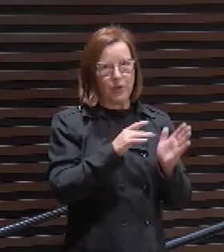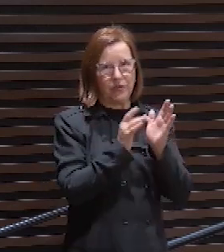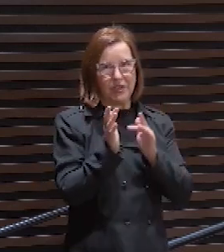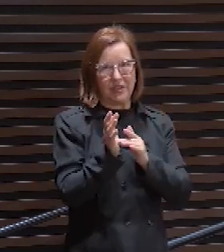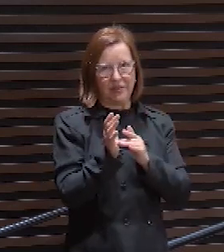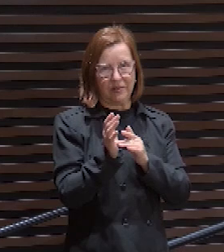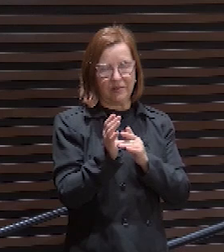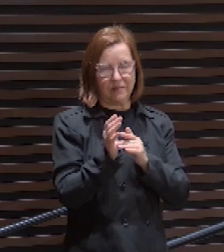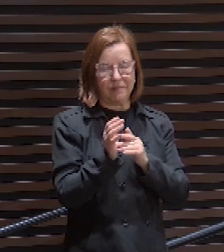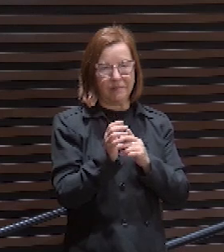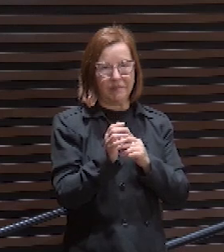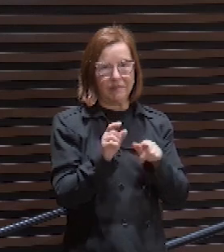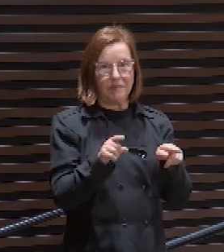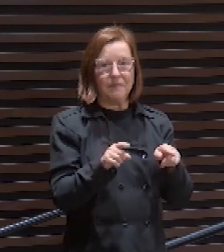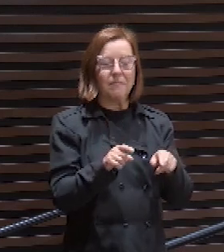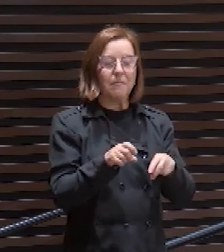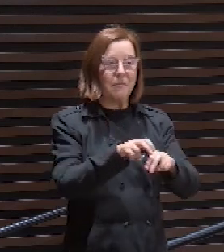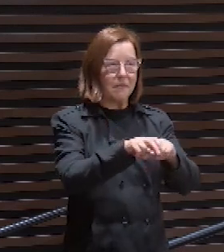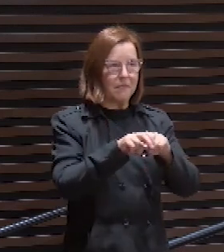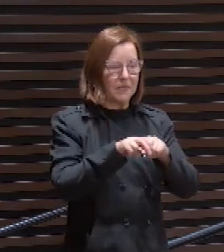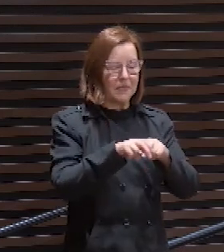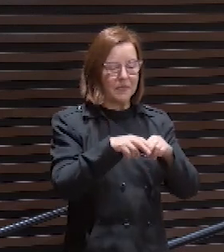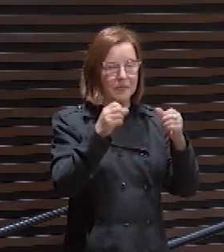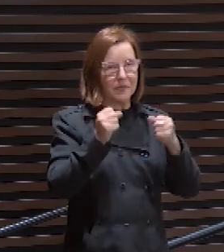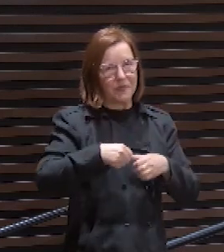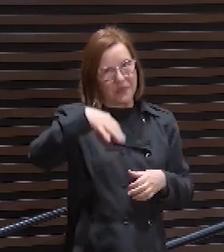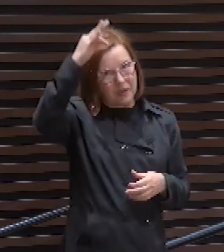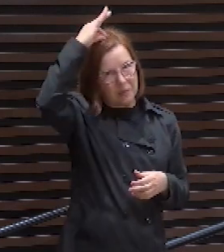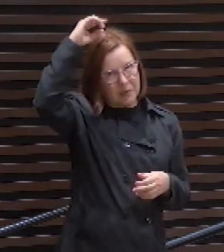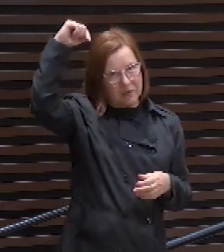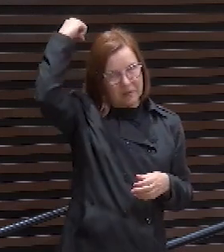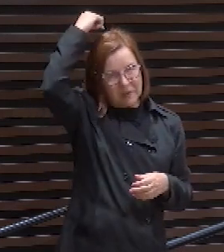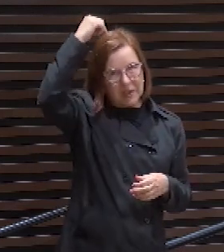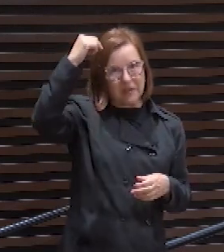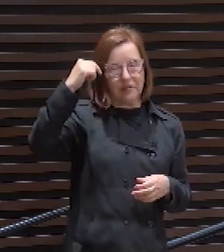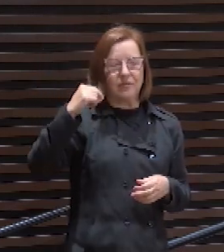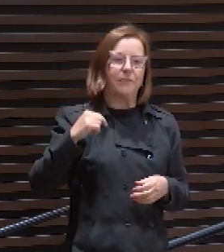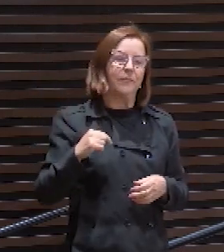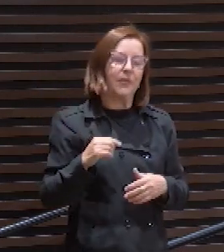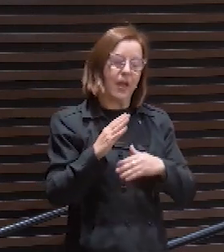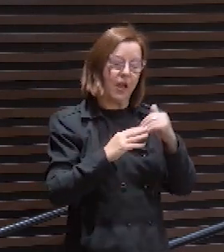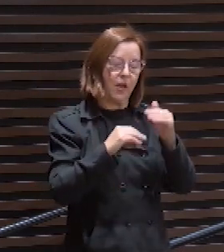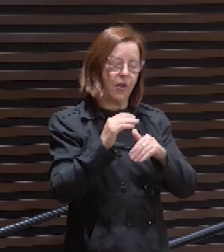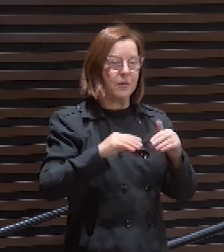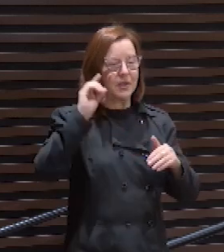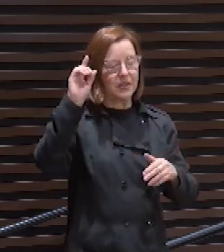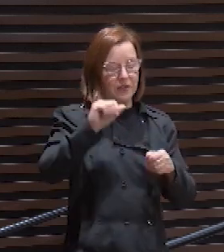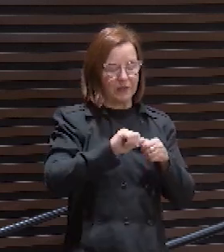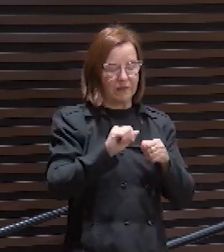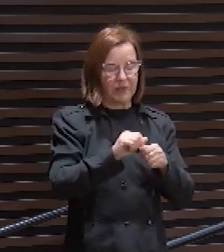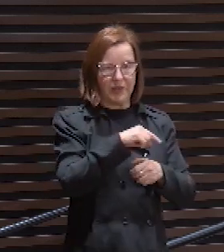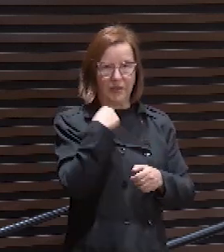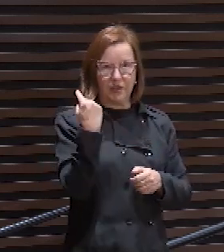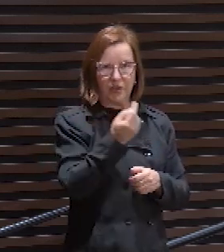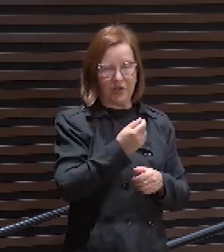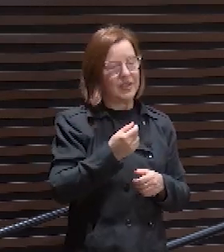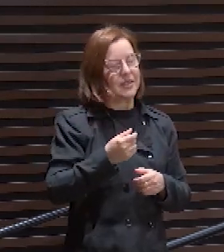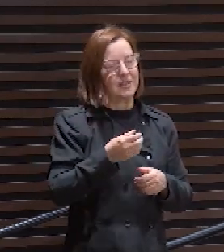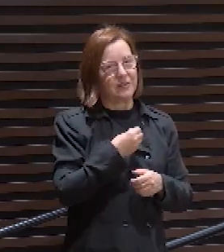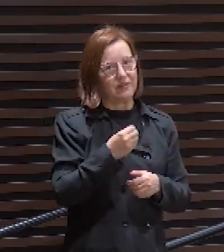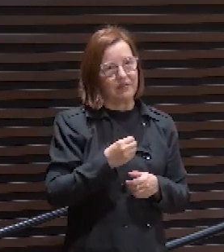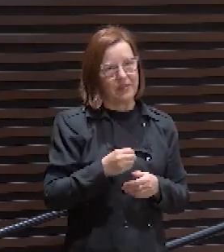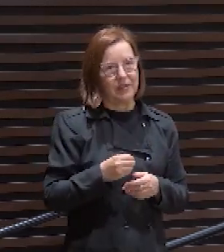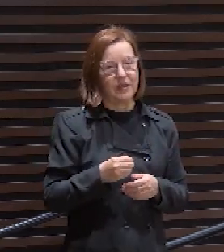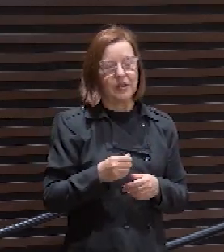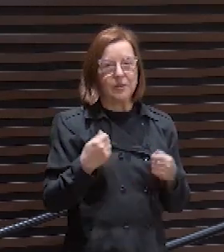ação do Espírito Santo, pelo fato daquilo que Deus faz em nós e através de nós e por nós. Mas precisamos buscar ser igual